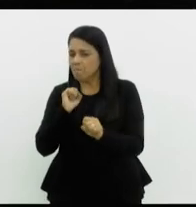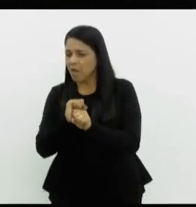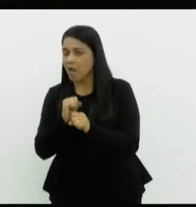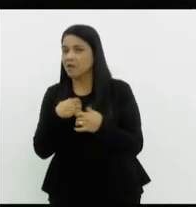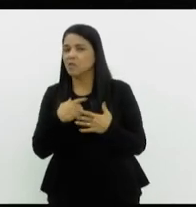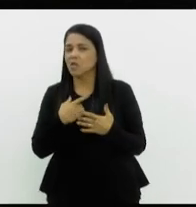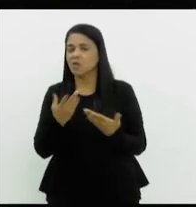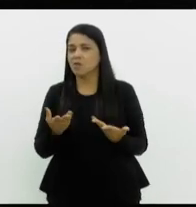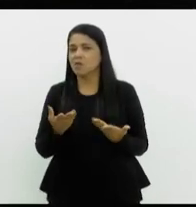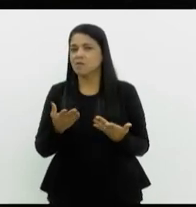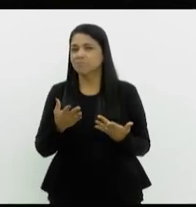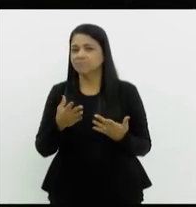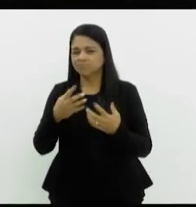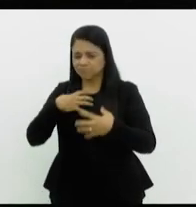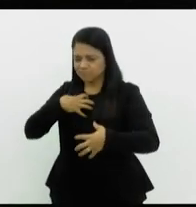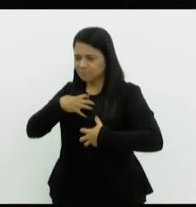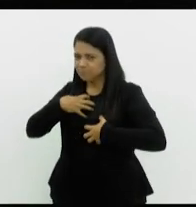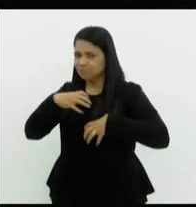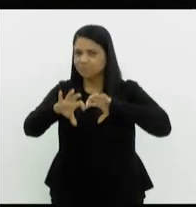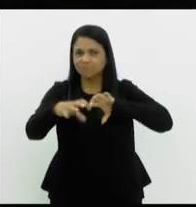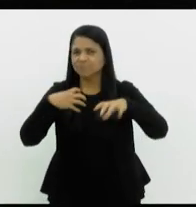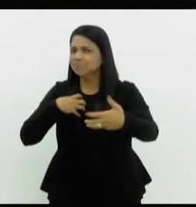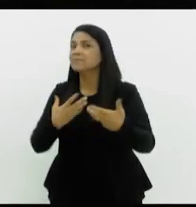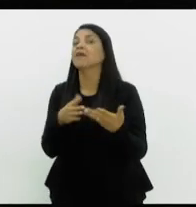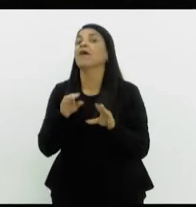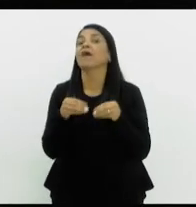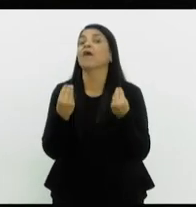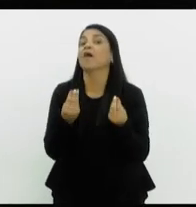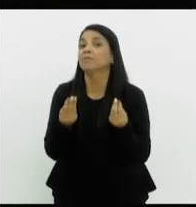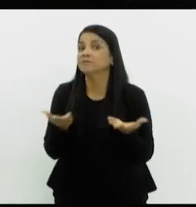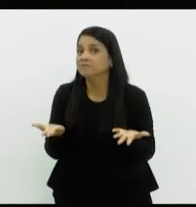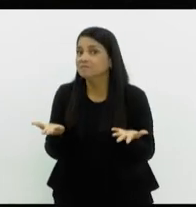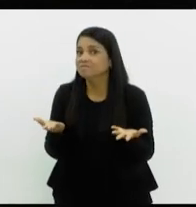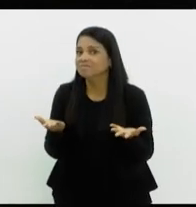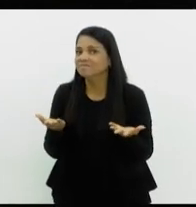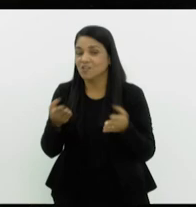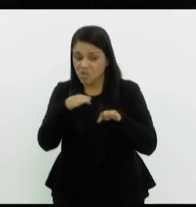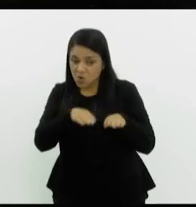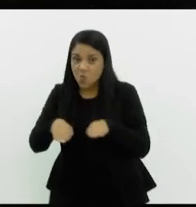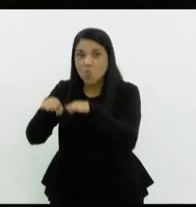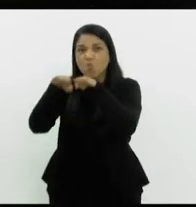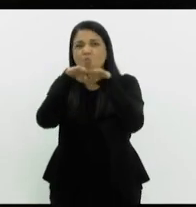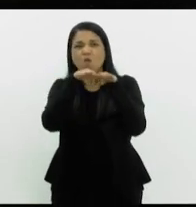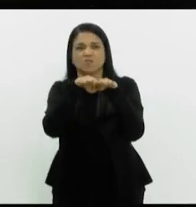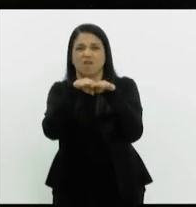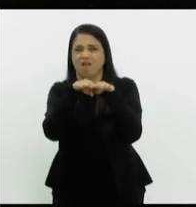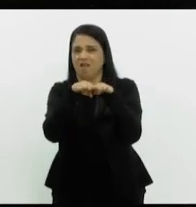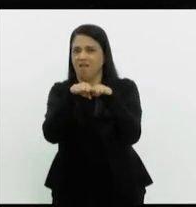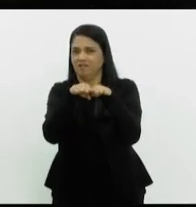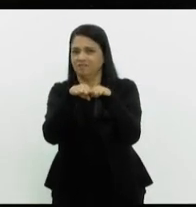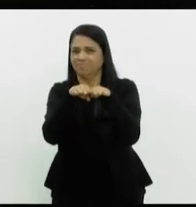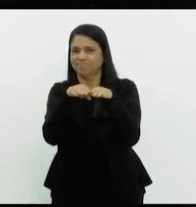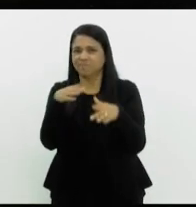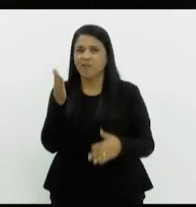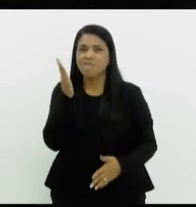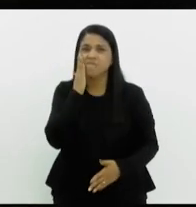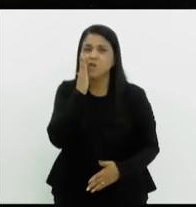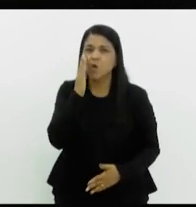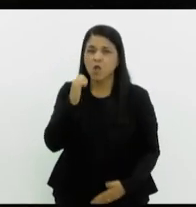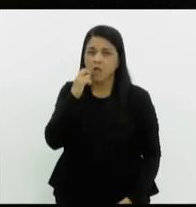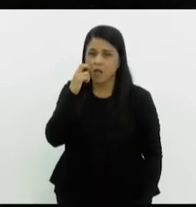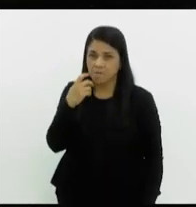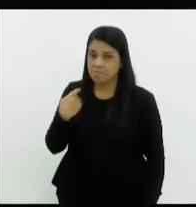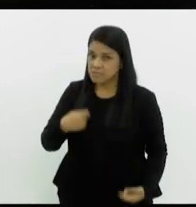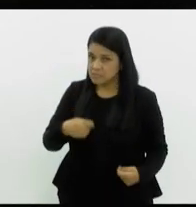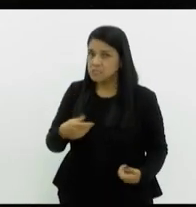ser vergonhismo, não é hora. A hora é de tratar todo mundo com igualdade, ter vergonha na cara, esquecer um pouco só disso aqui,